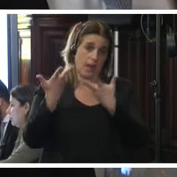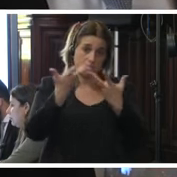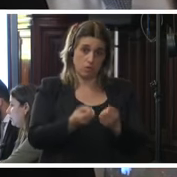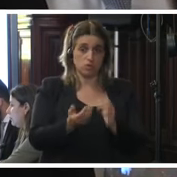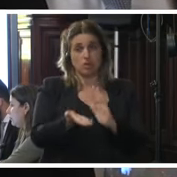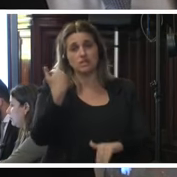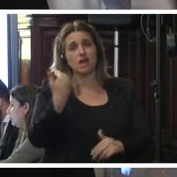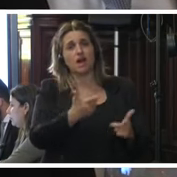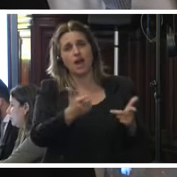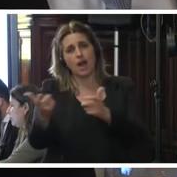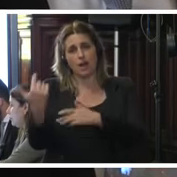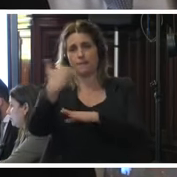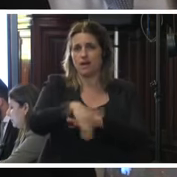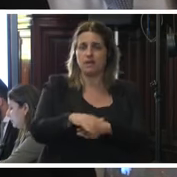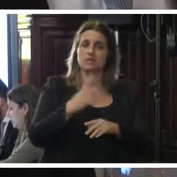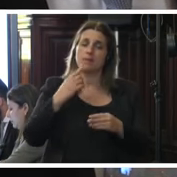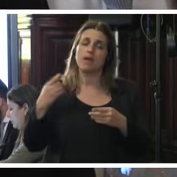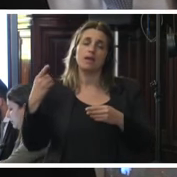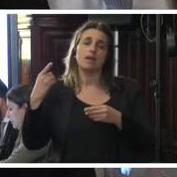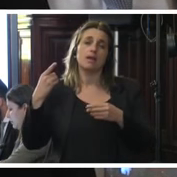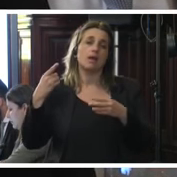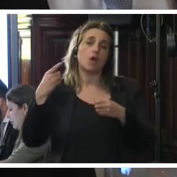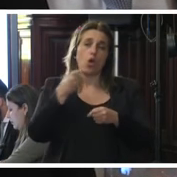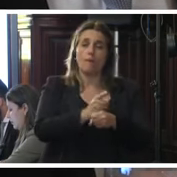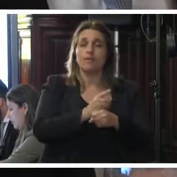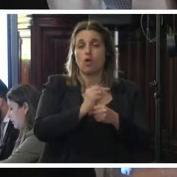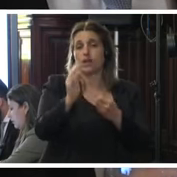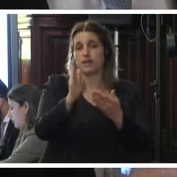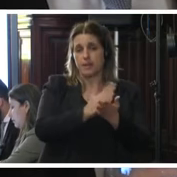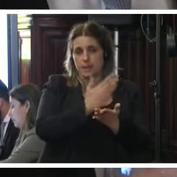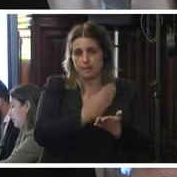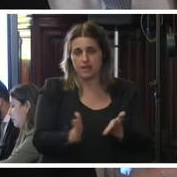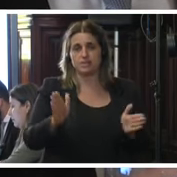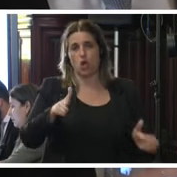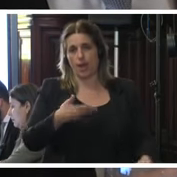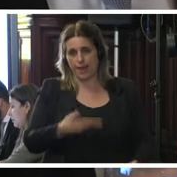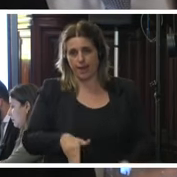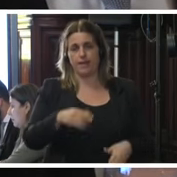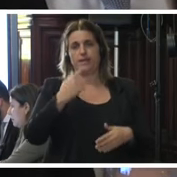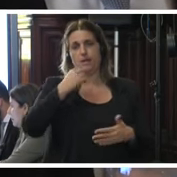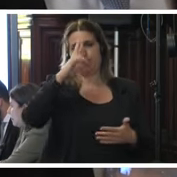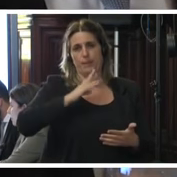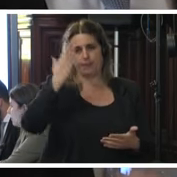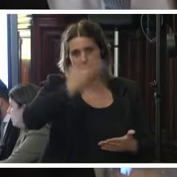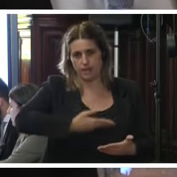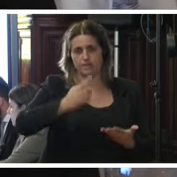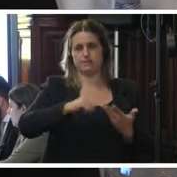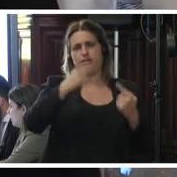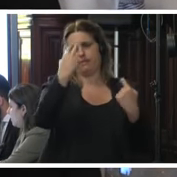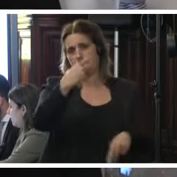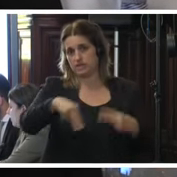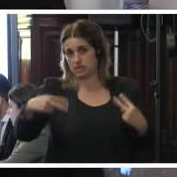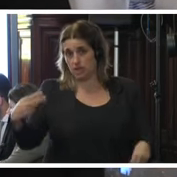gênero, étnico, racial, geracional, orientação sexual e diversidade cultural, bem como modelo de gestão integrada